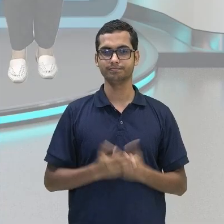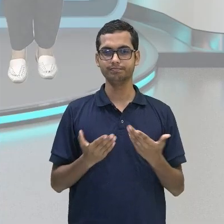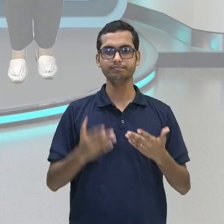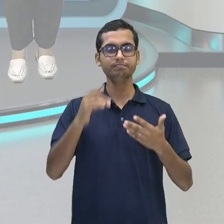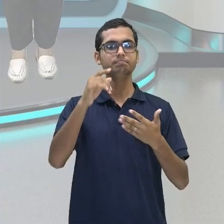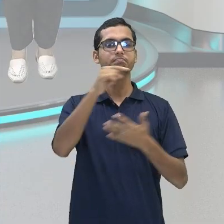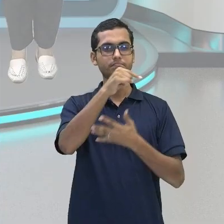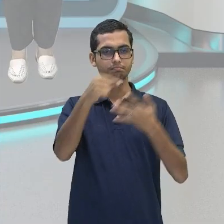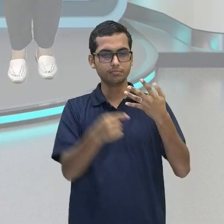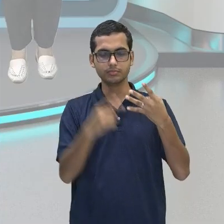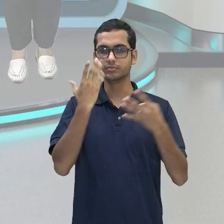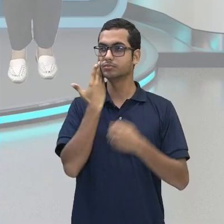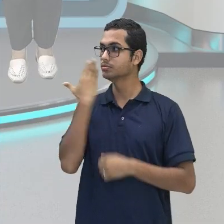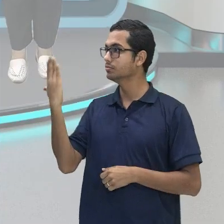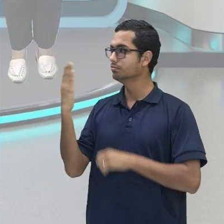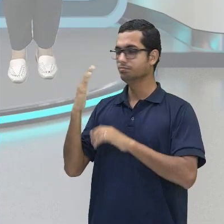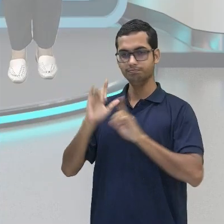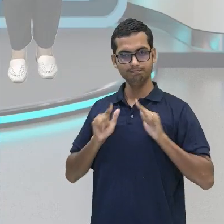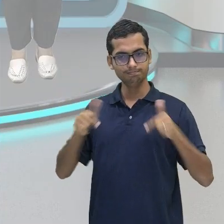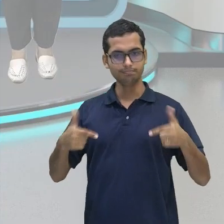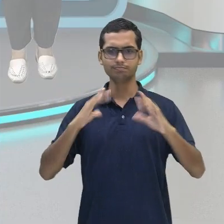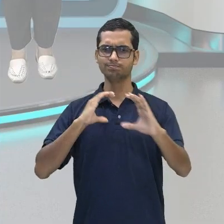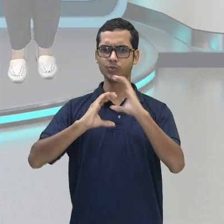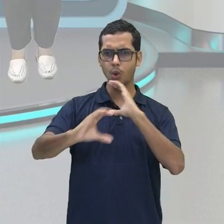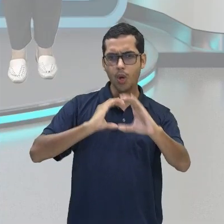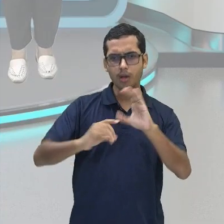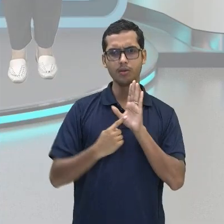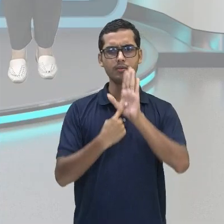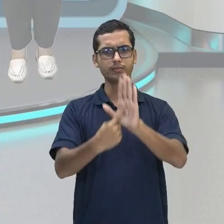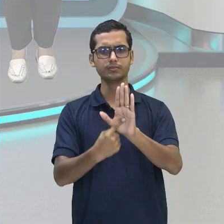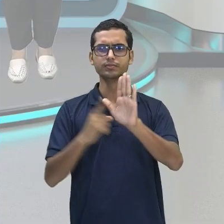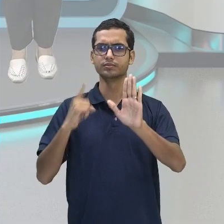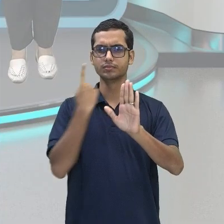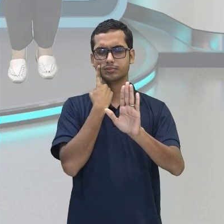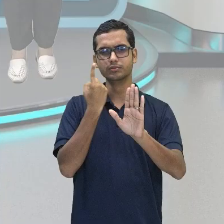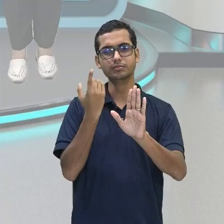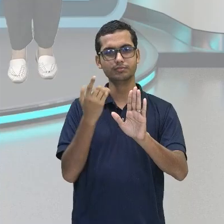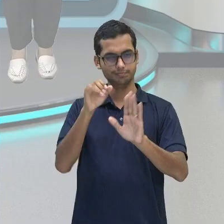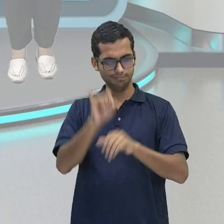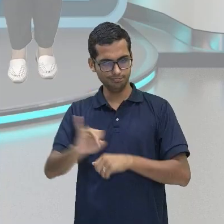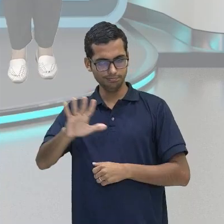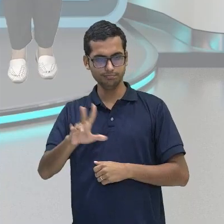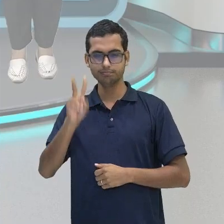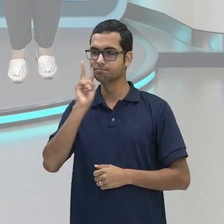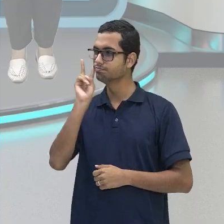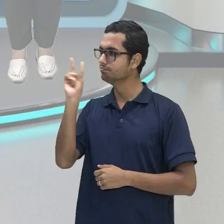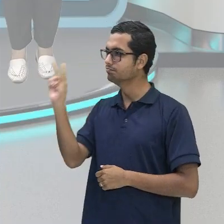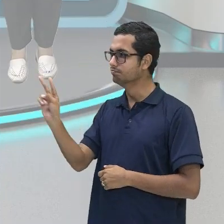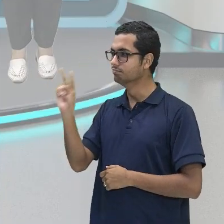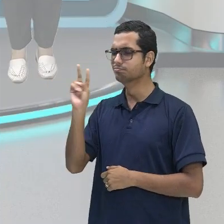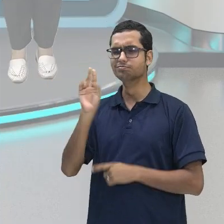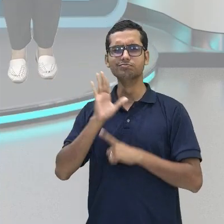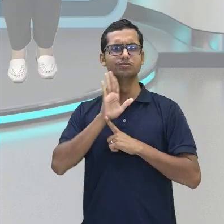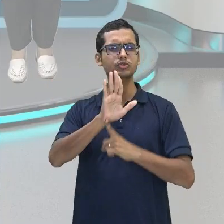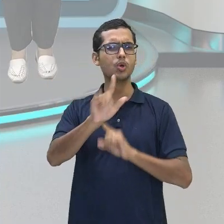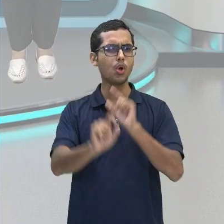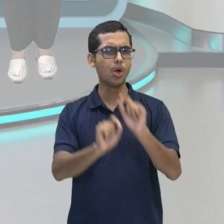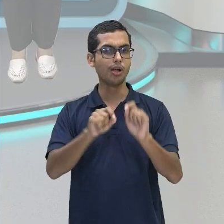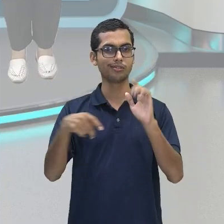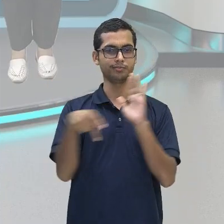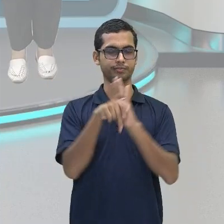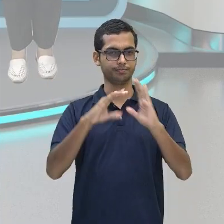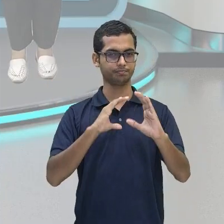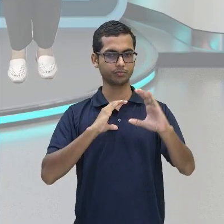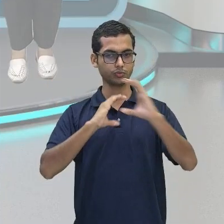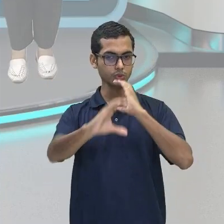situações comunicativas que são aqui sugeridas para nós por meio delas, elas nos mostram comunicação,